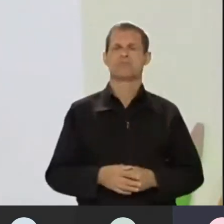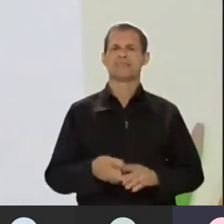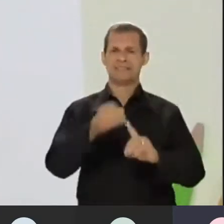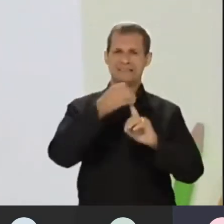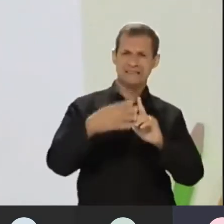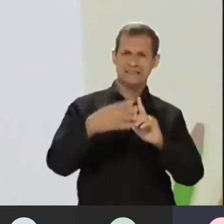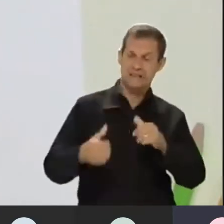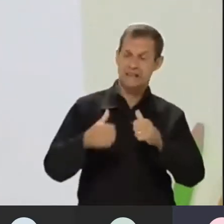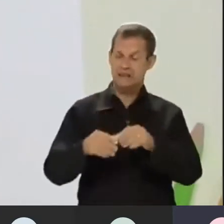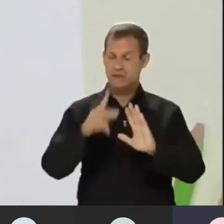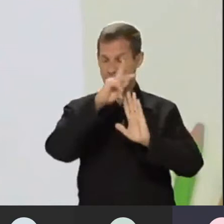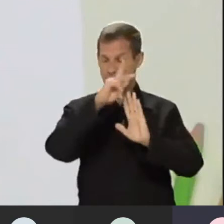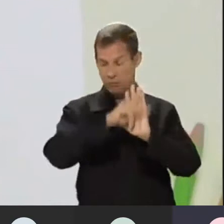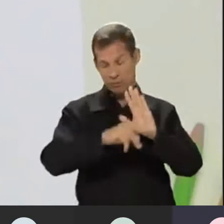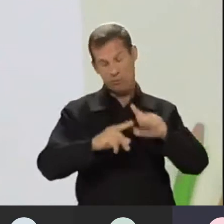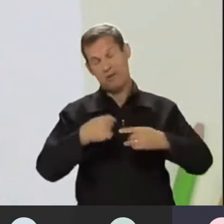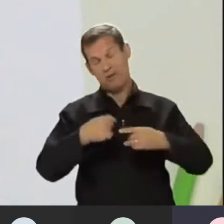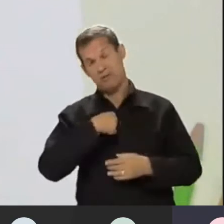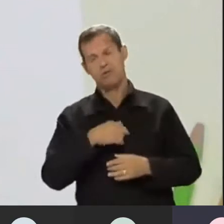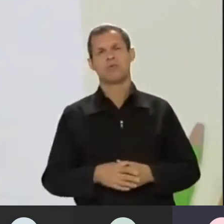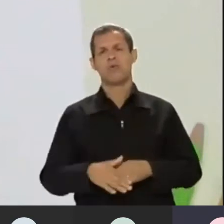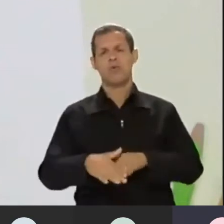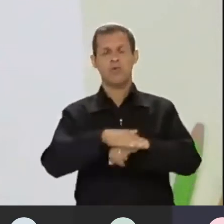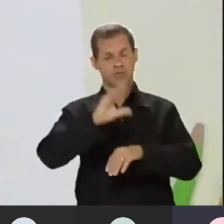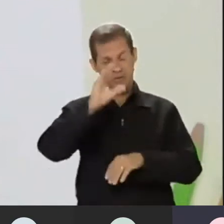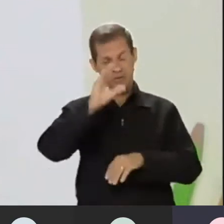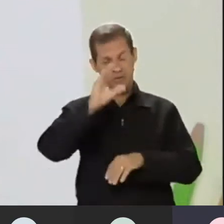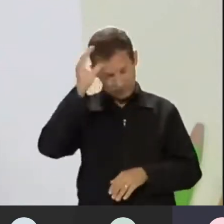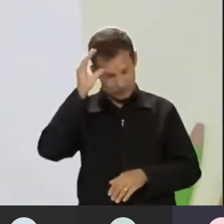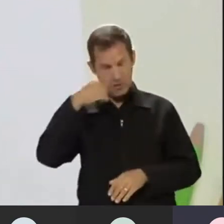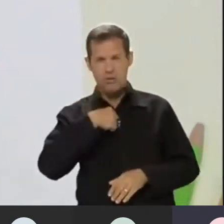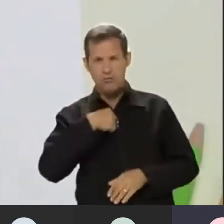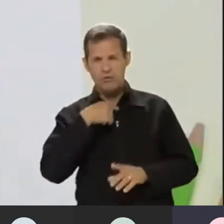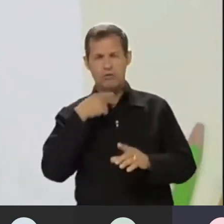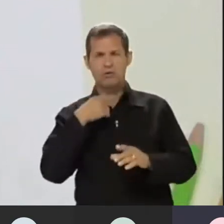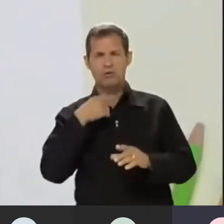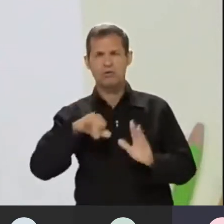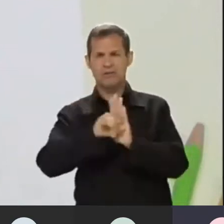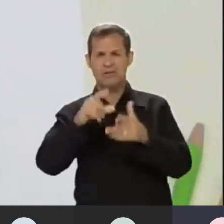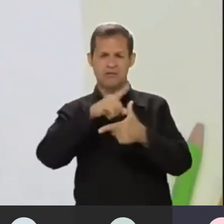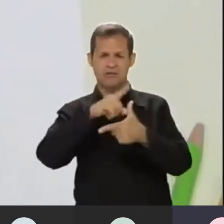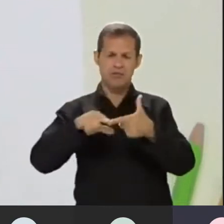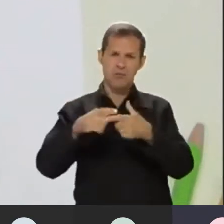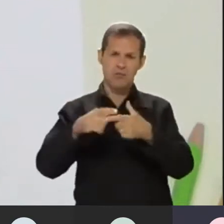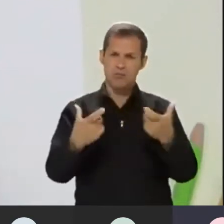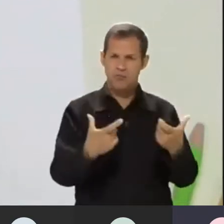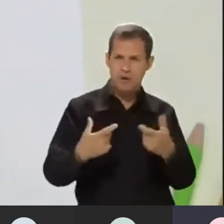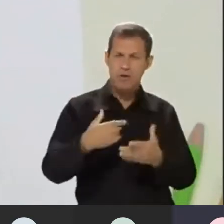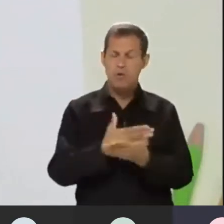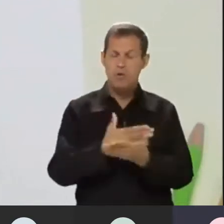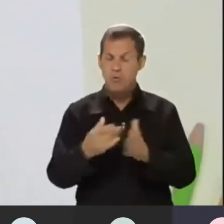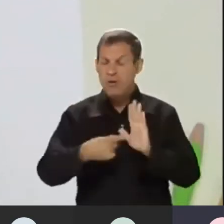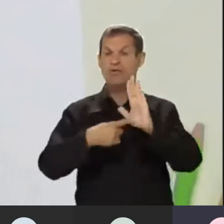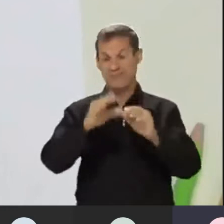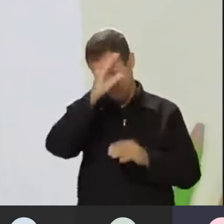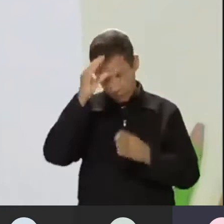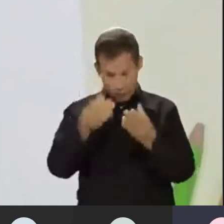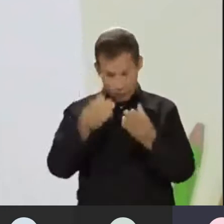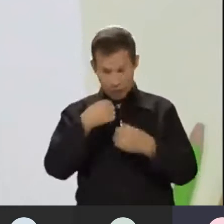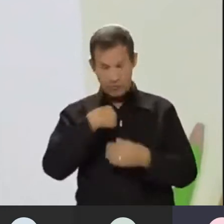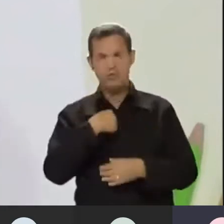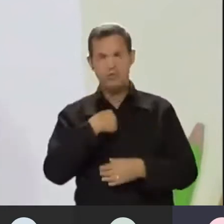mais detalhada desse meu projeto, mas se eu estou conversando com o meu cliente, eu já achei os problemas para aquela região, eu posso começar a mostrar para